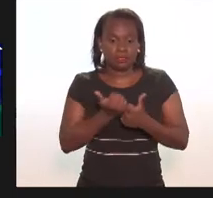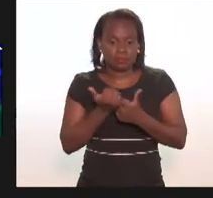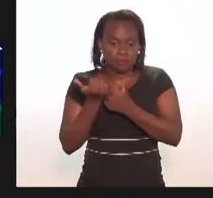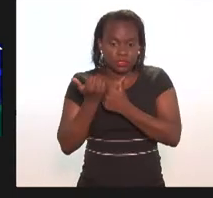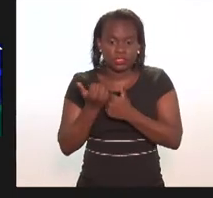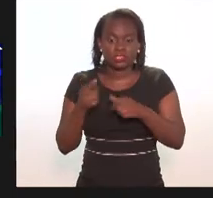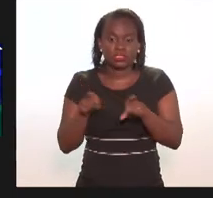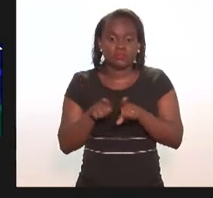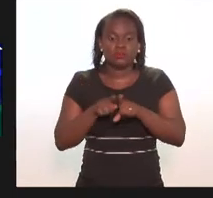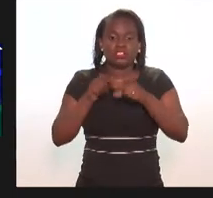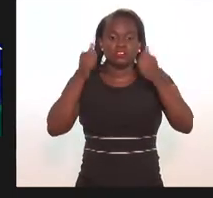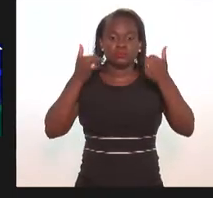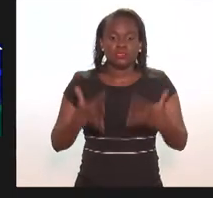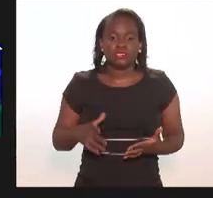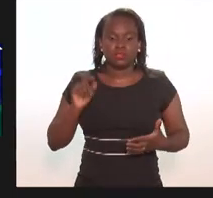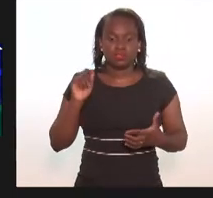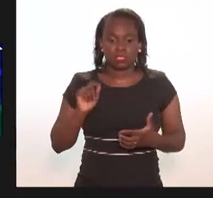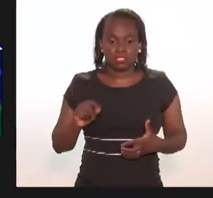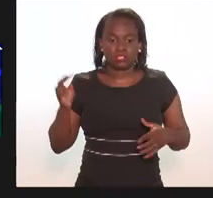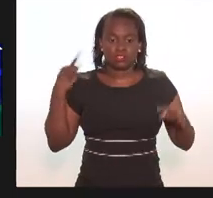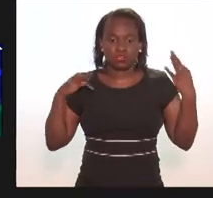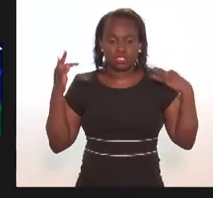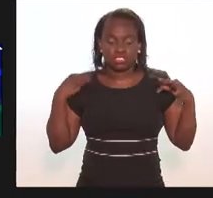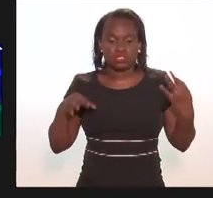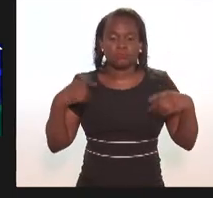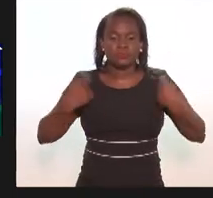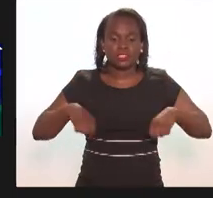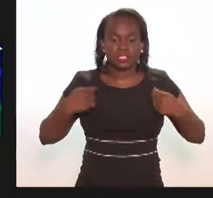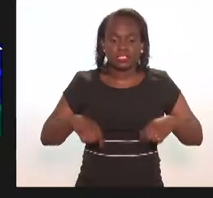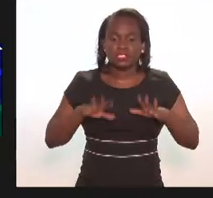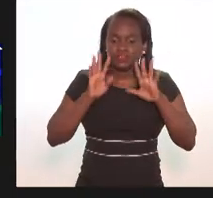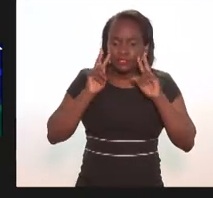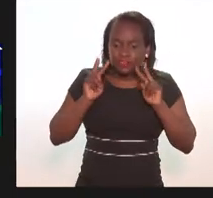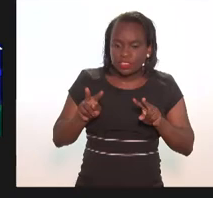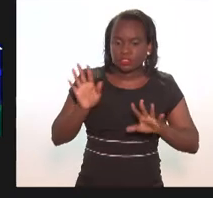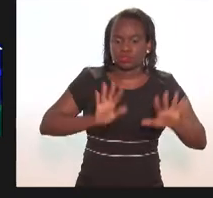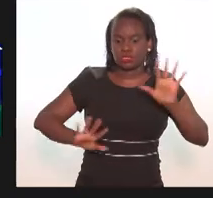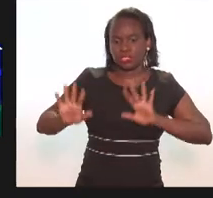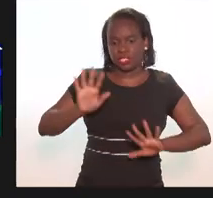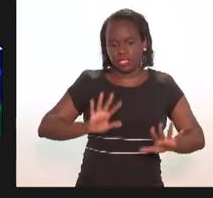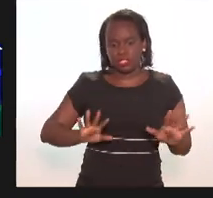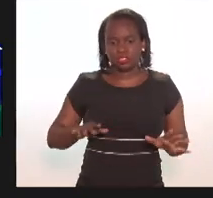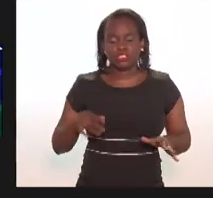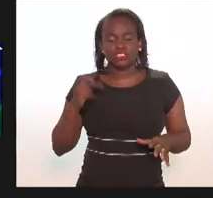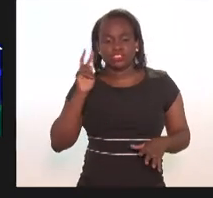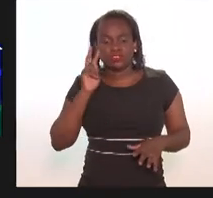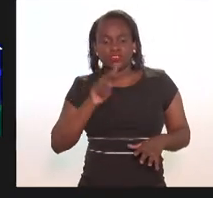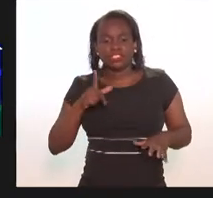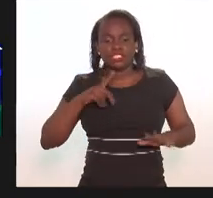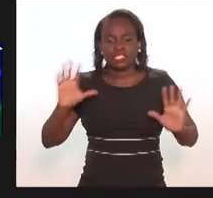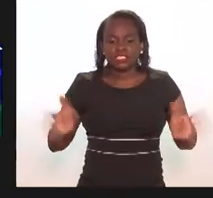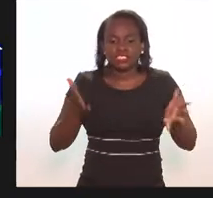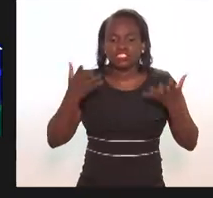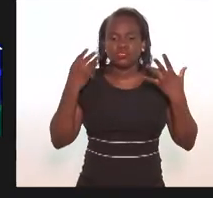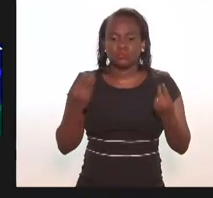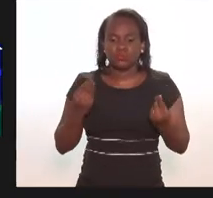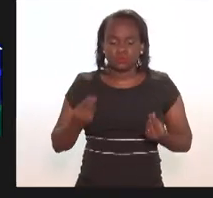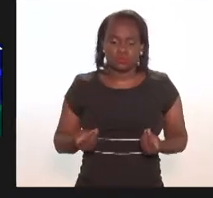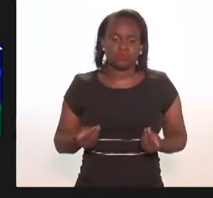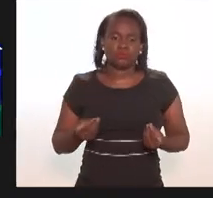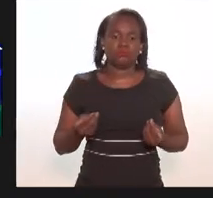e dizer que o turismo precisa ser olhado com cuidado. Nós tivemos um incentivo muito